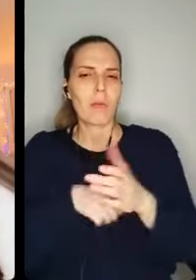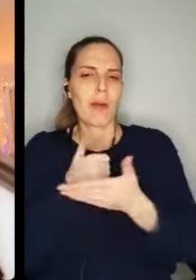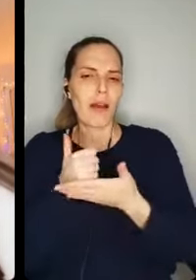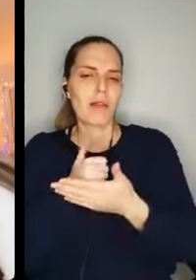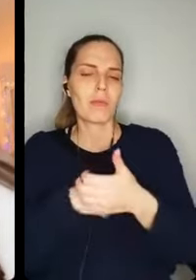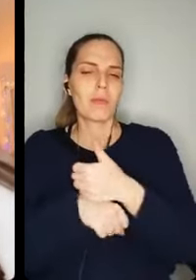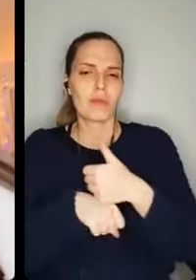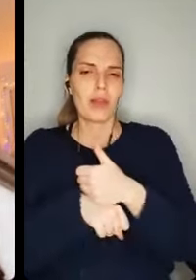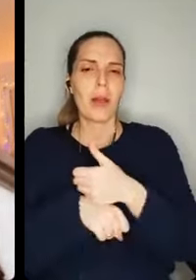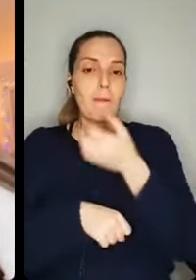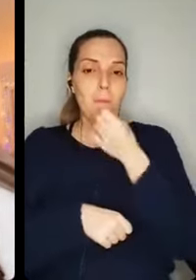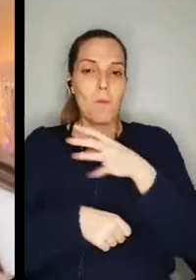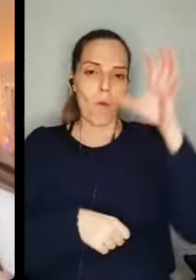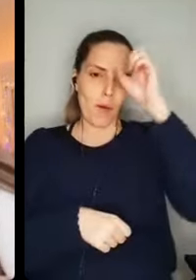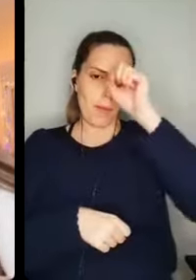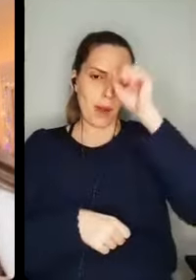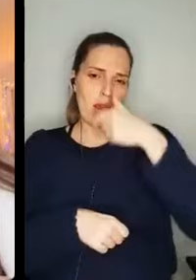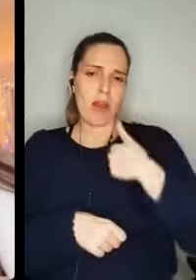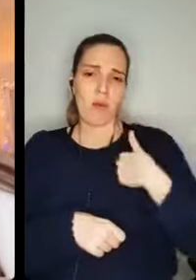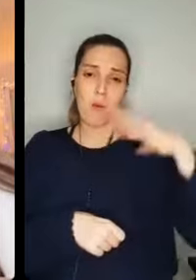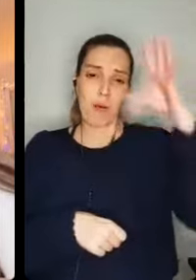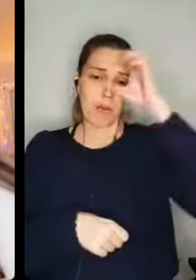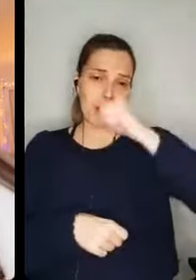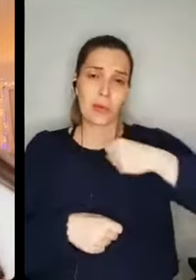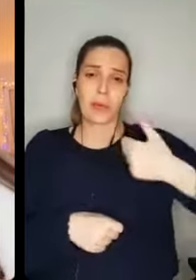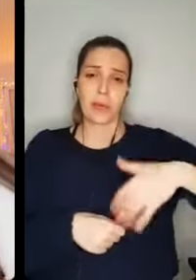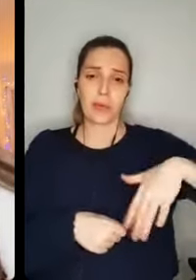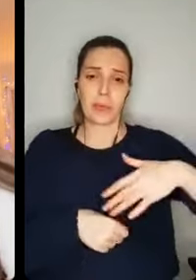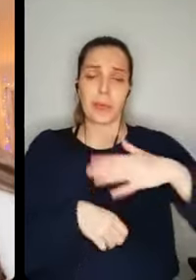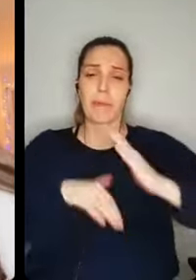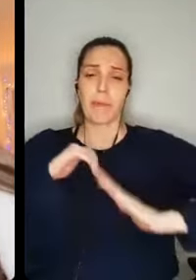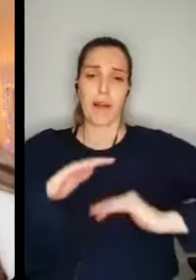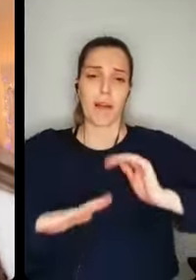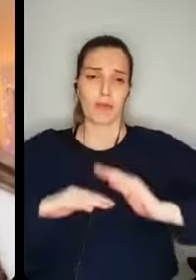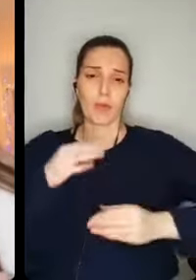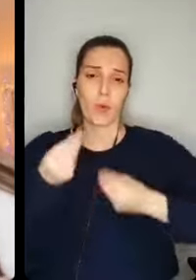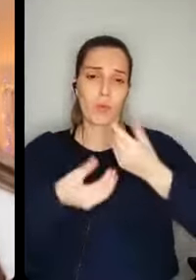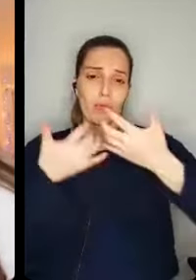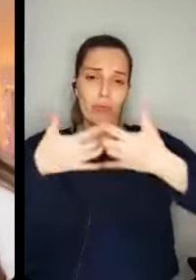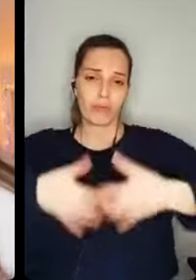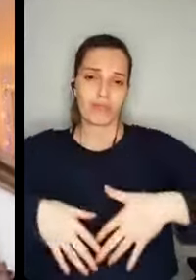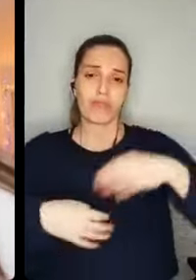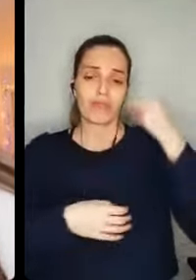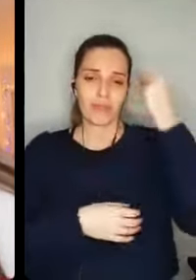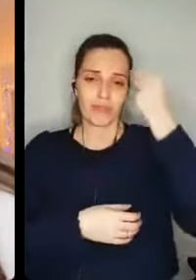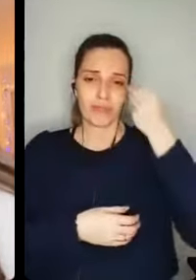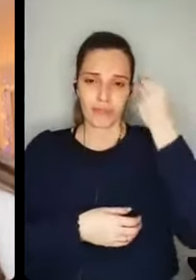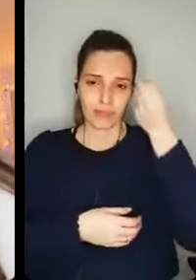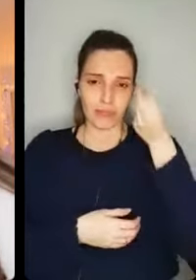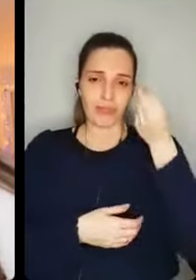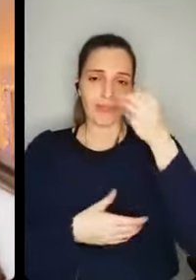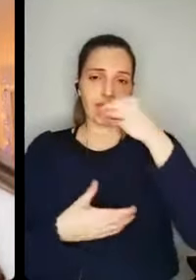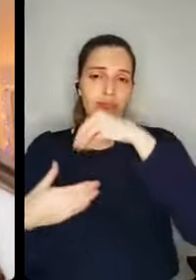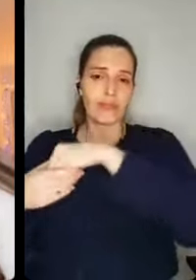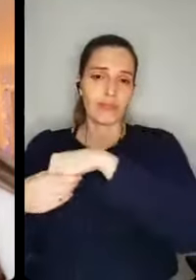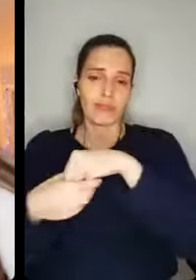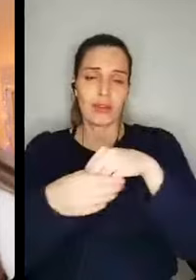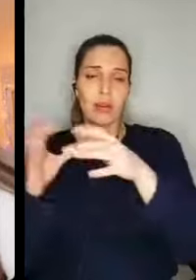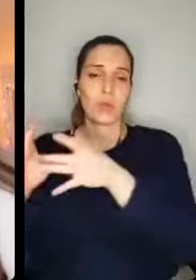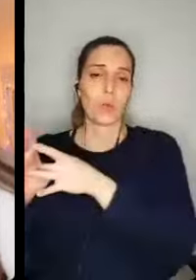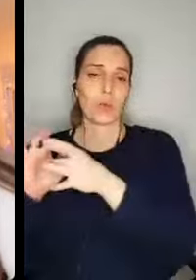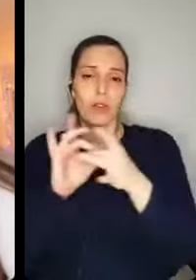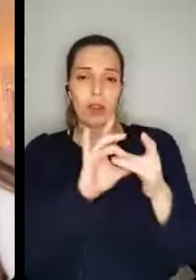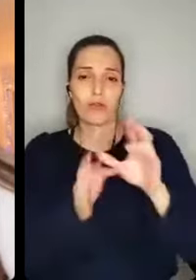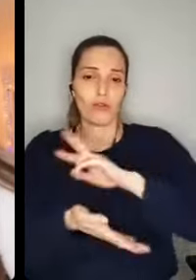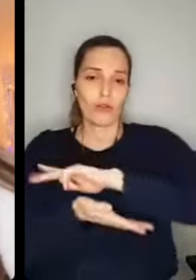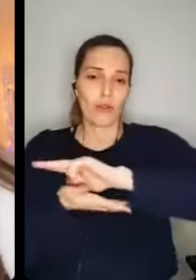acho que eu tô aprendendo muito na prática, assim, sobre a atuação da psicologia, sobre a inserção da psicologia nos diferentes